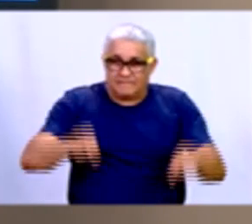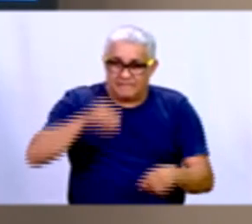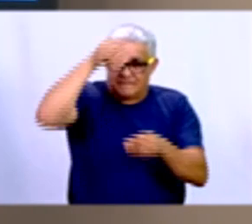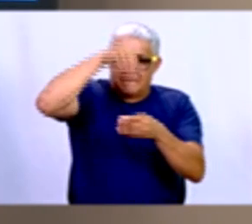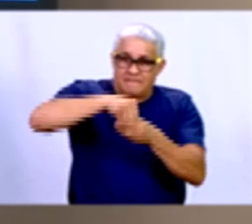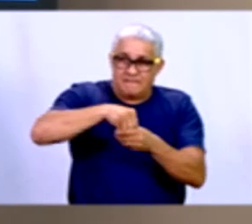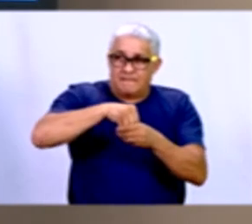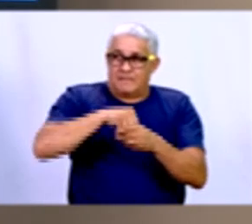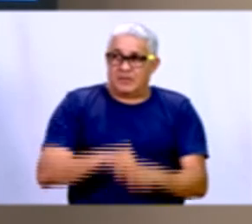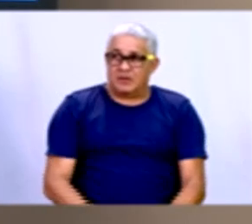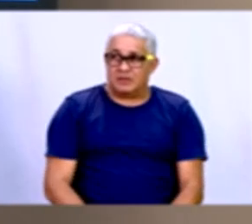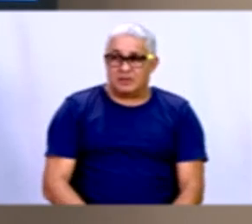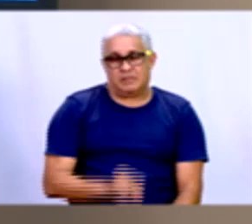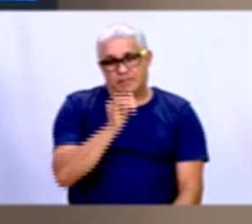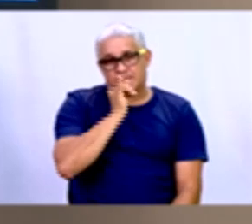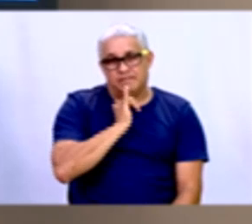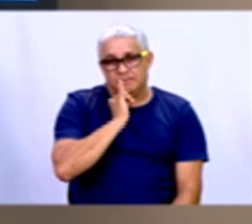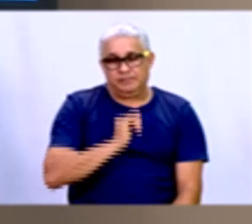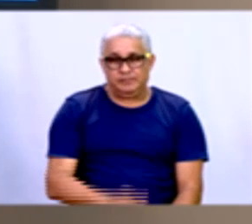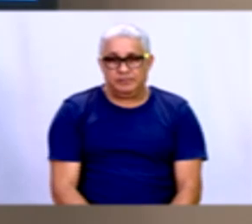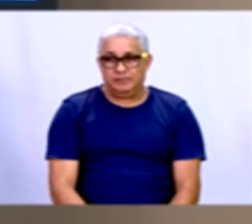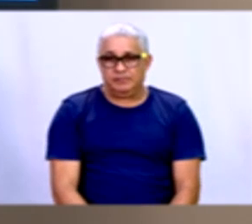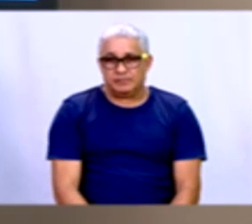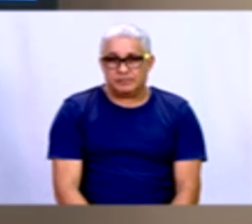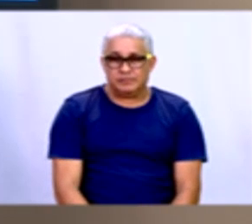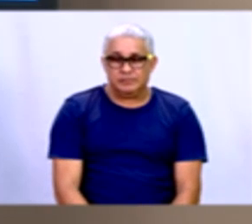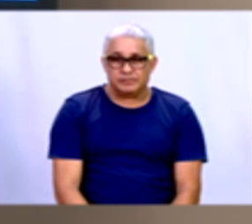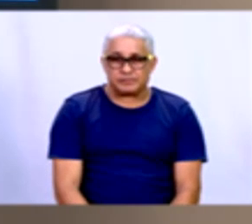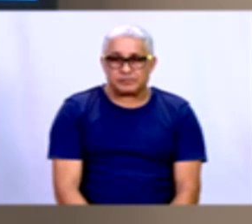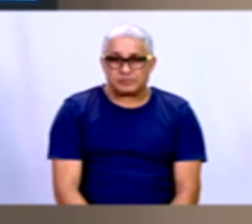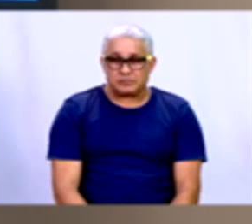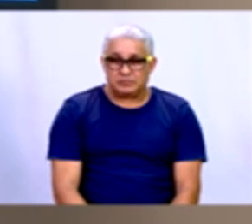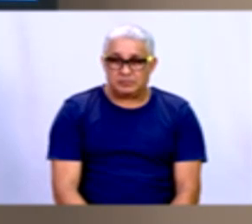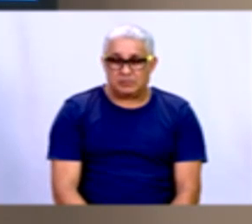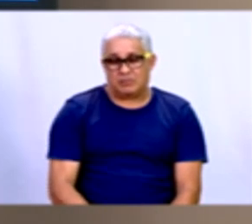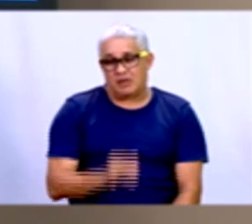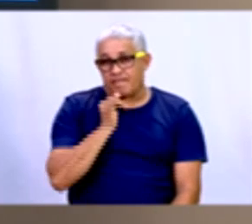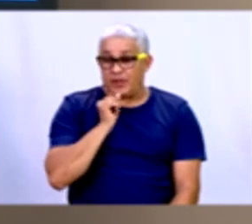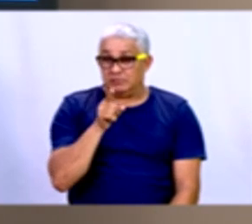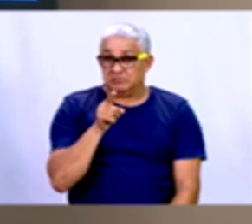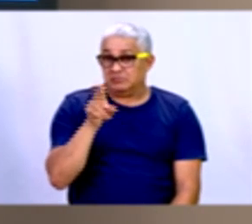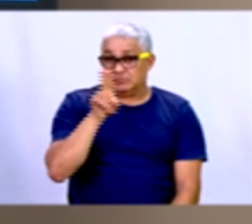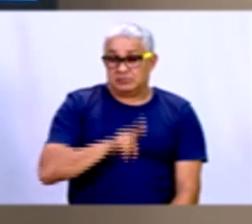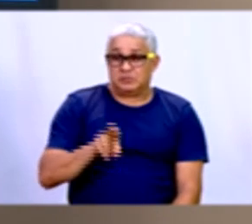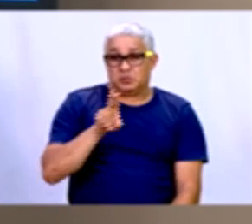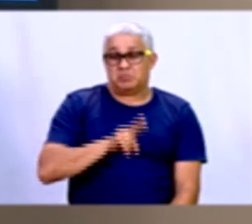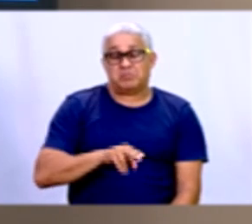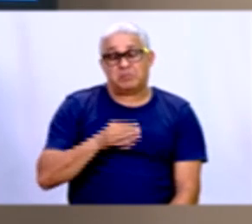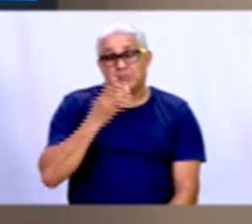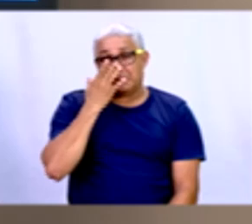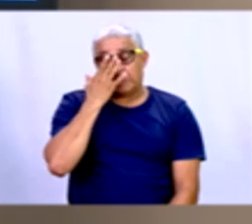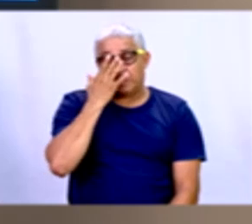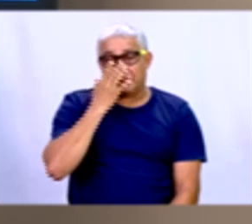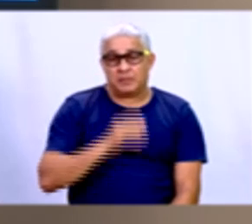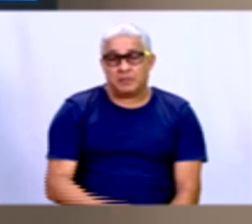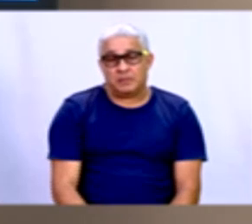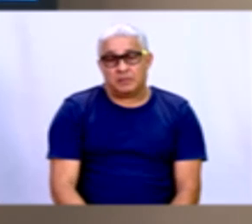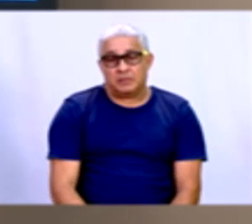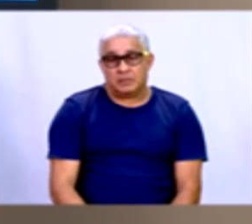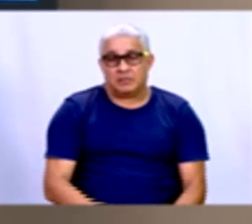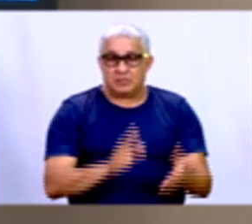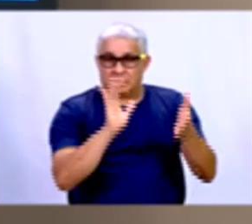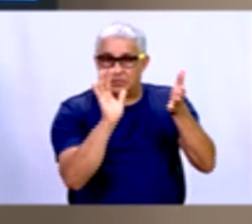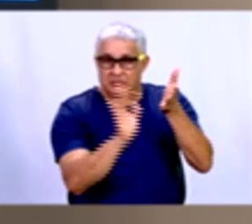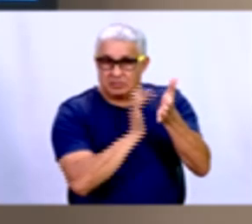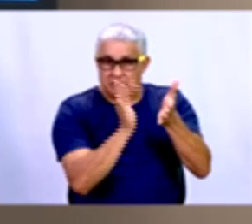certo? Por exemplo, digamos que você vai utilizar um tablet